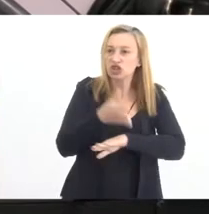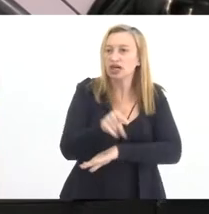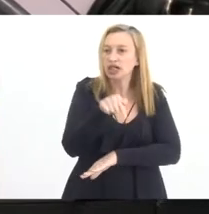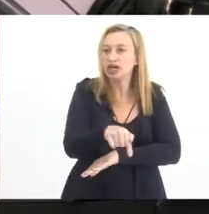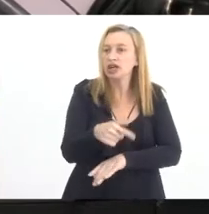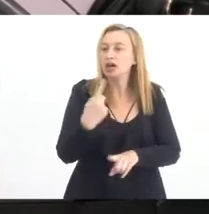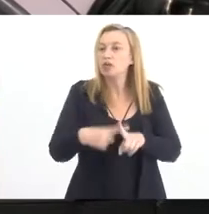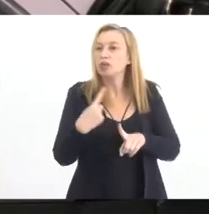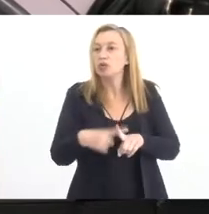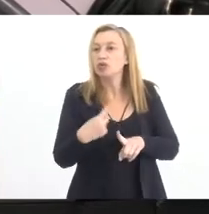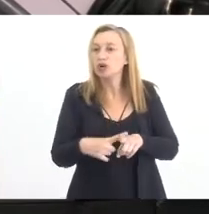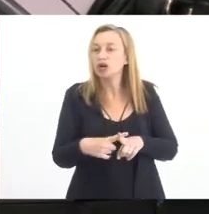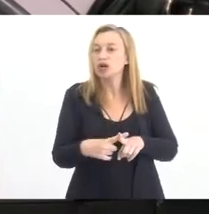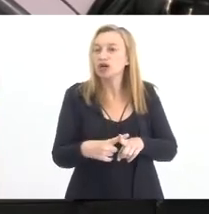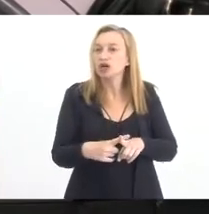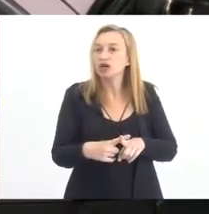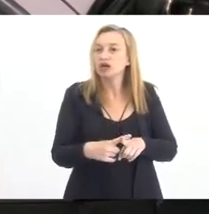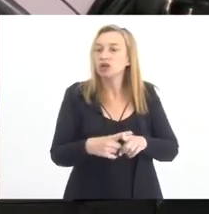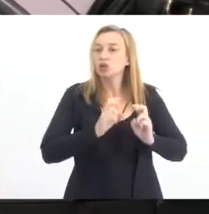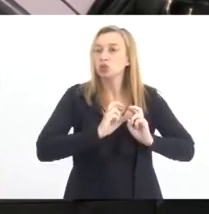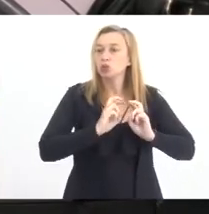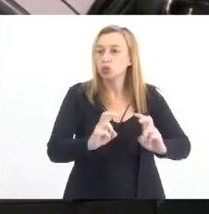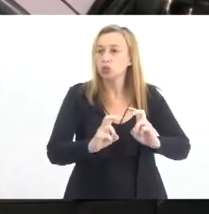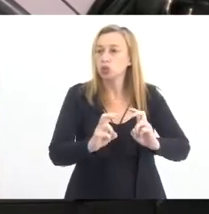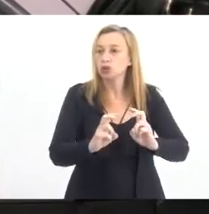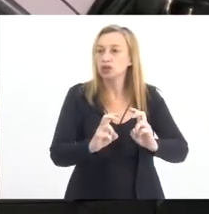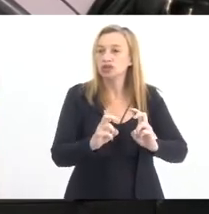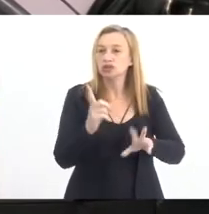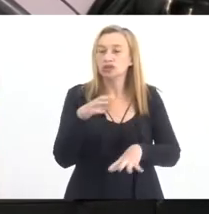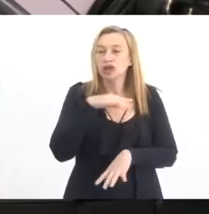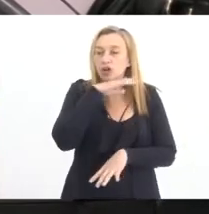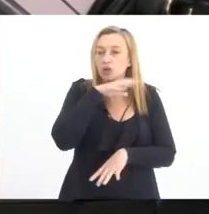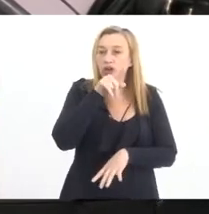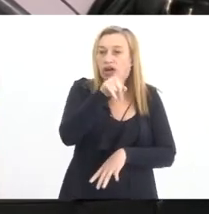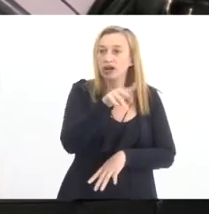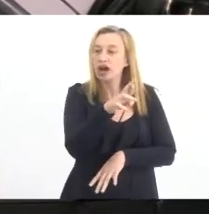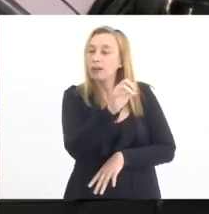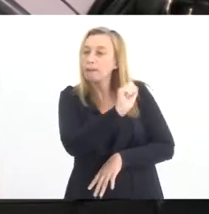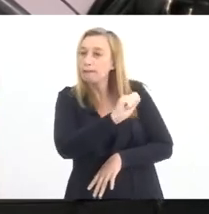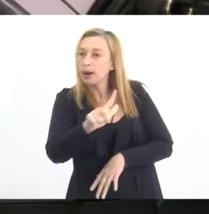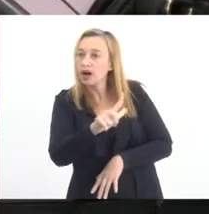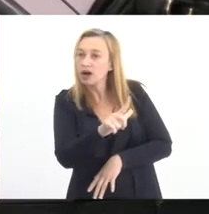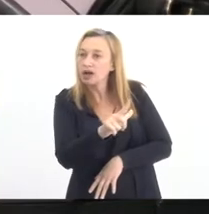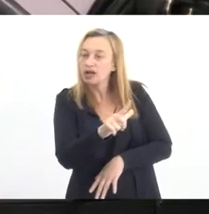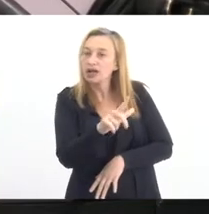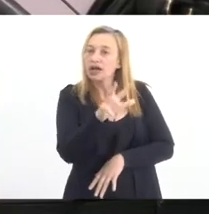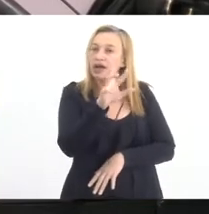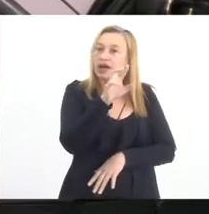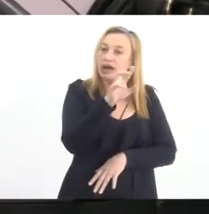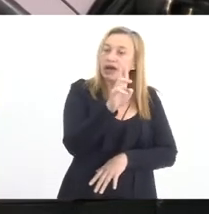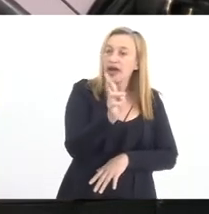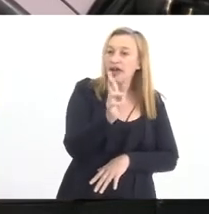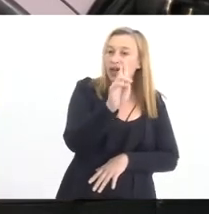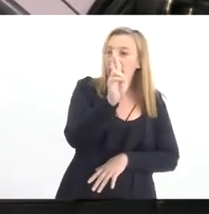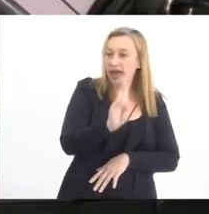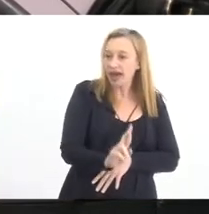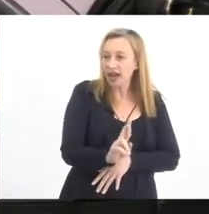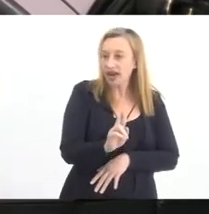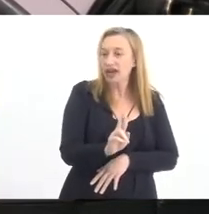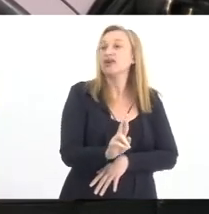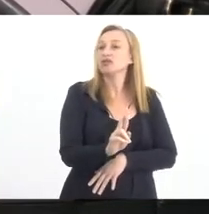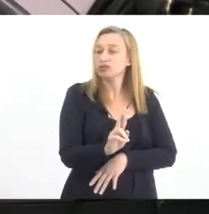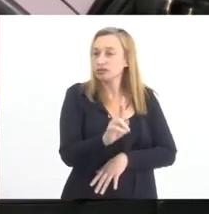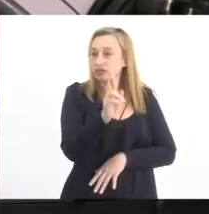deu pane na supervia. Eles estão retidos lá no ramal, lá no, na estação de Realengo para senador